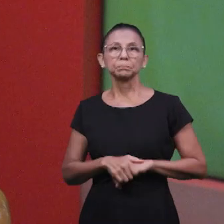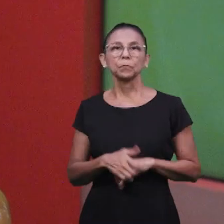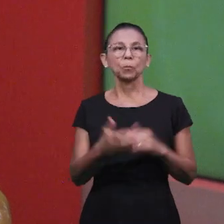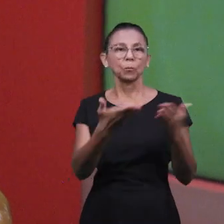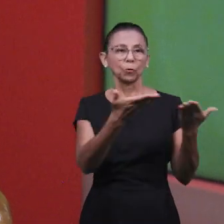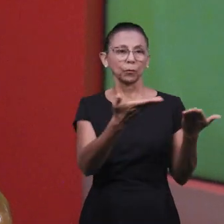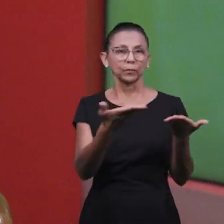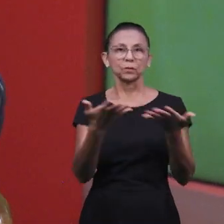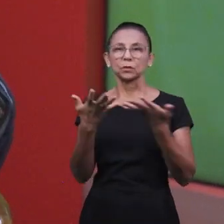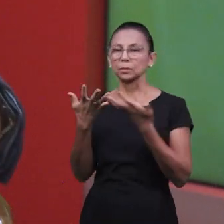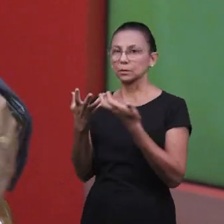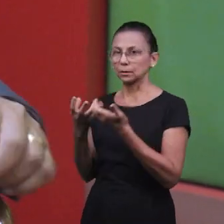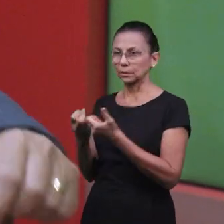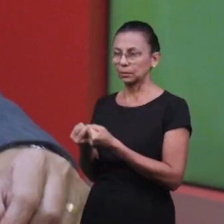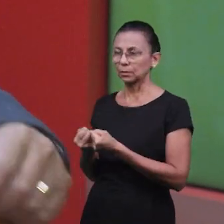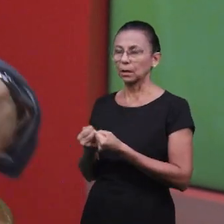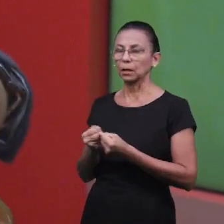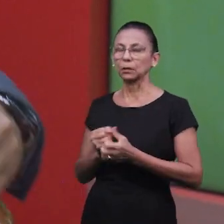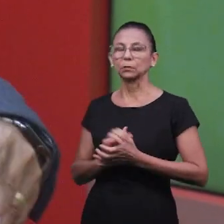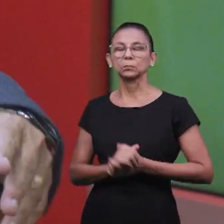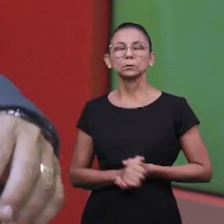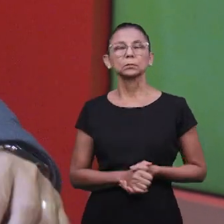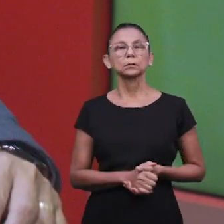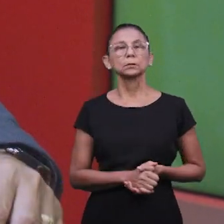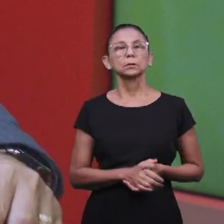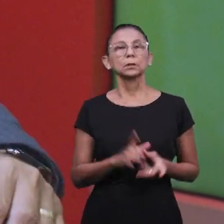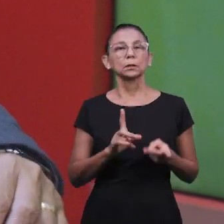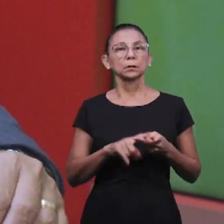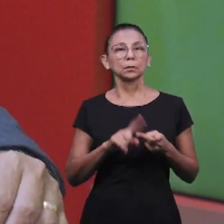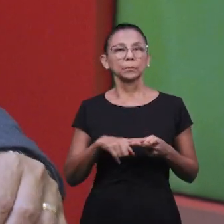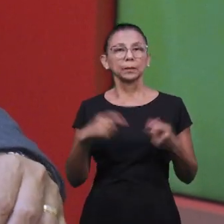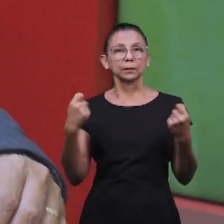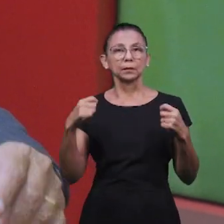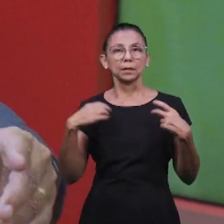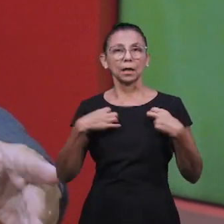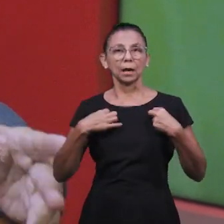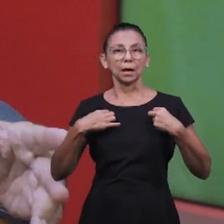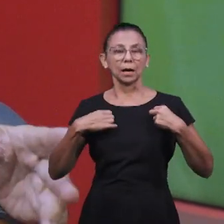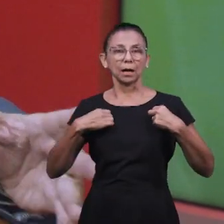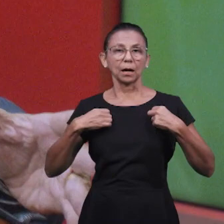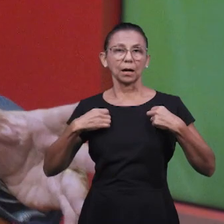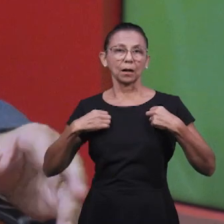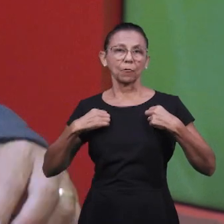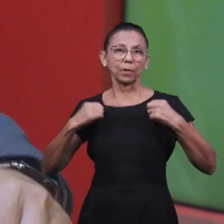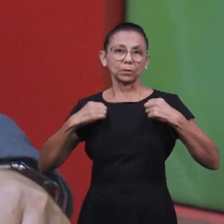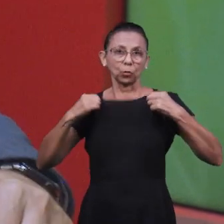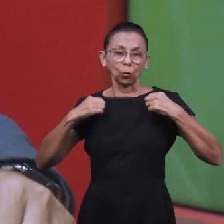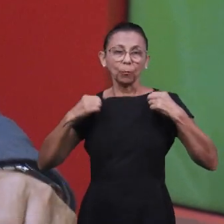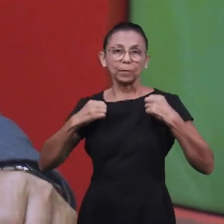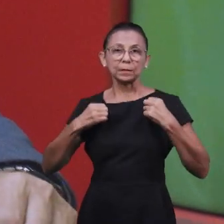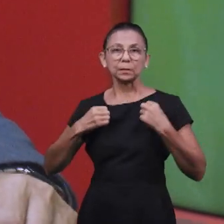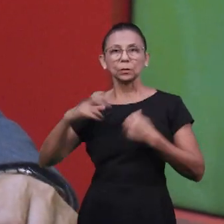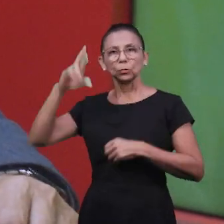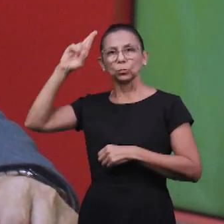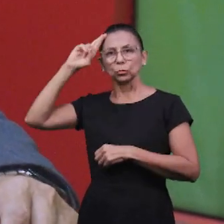e tinham as roupas também para a festa, que era distribuída pelo dono da